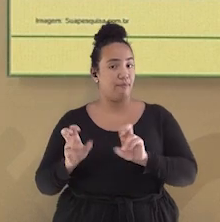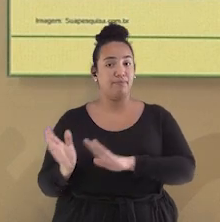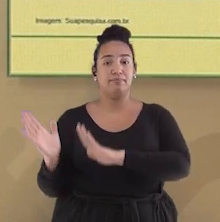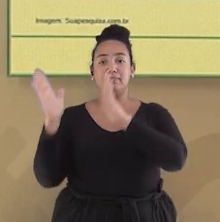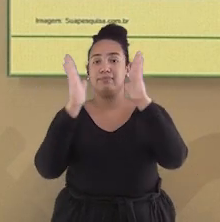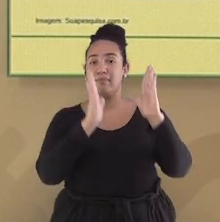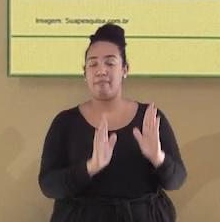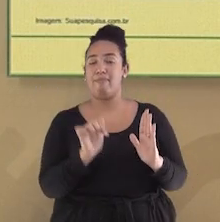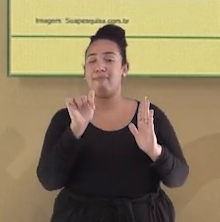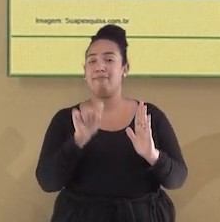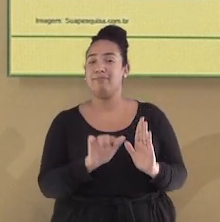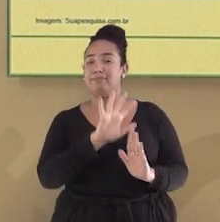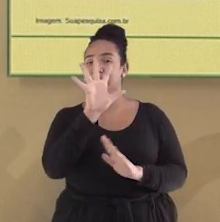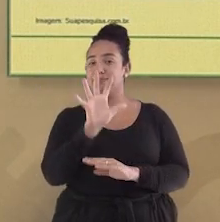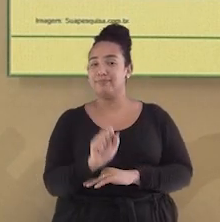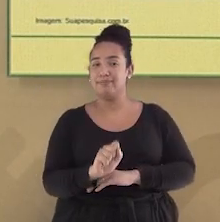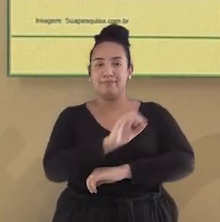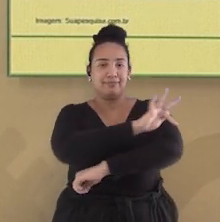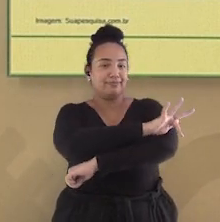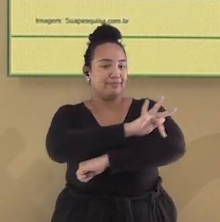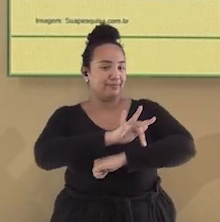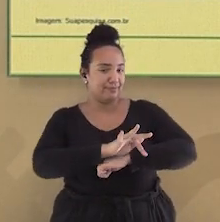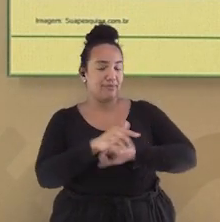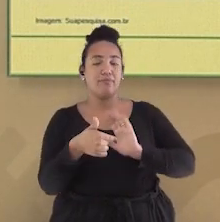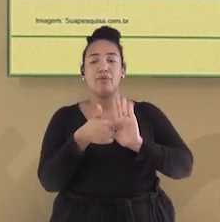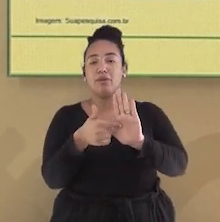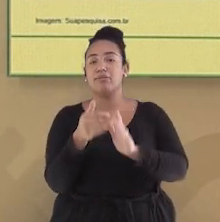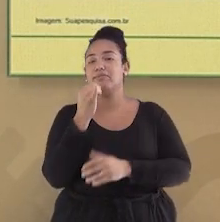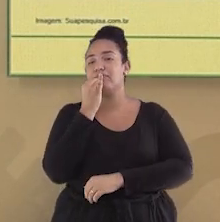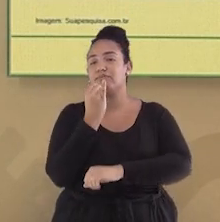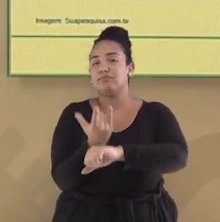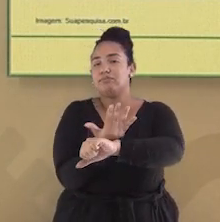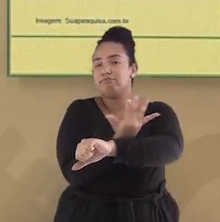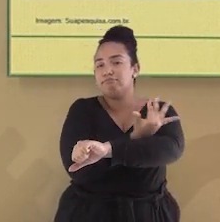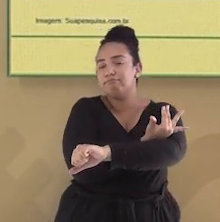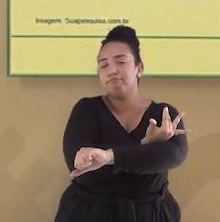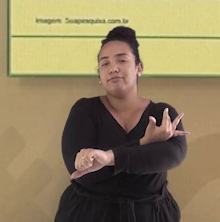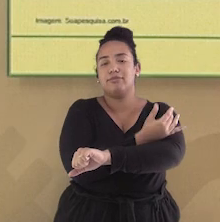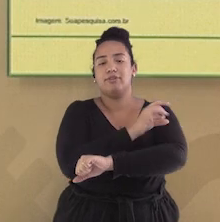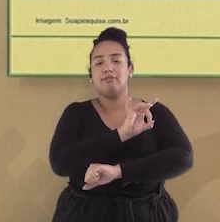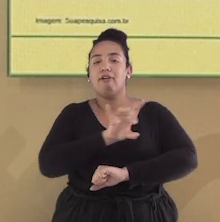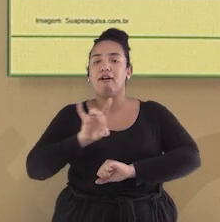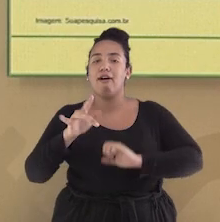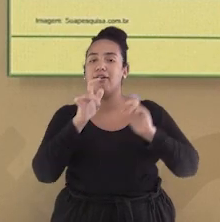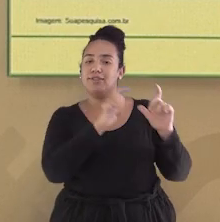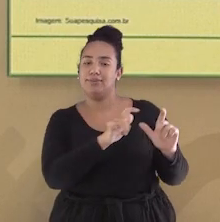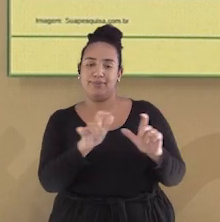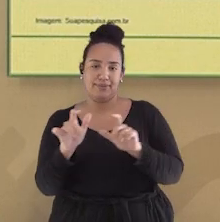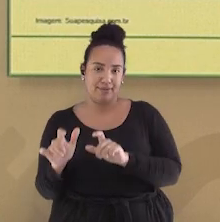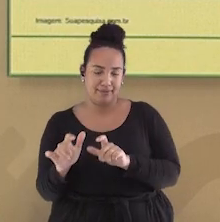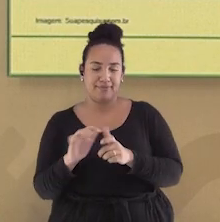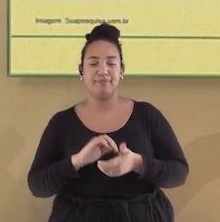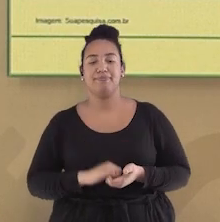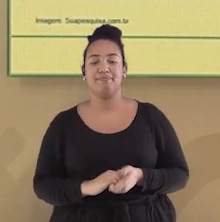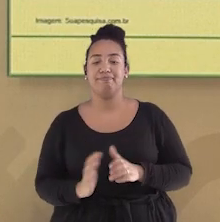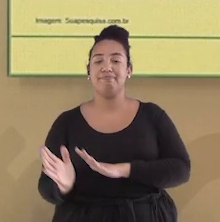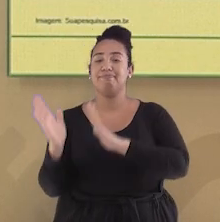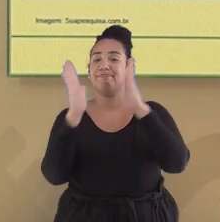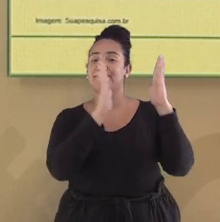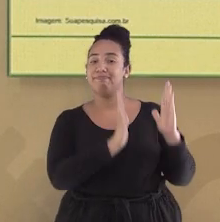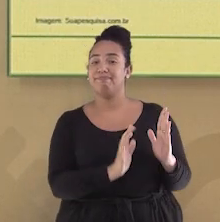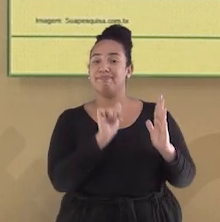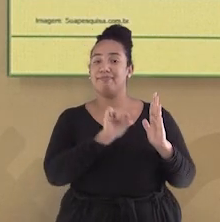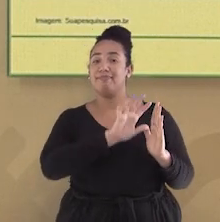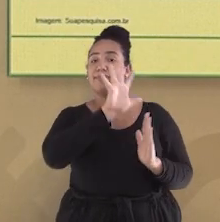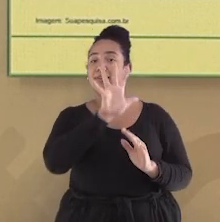ele é um mapa temático. Aqui nós temos um mapa físico, que mostra o tipo de vegetação em cada parte do